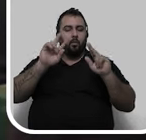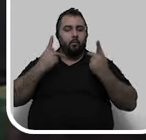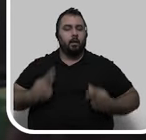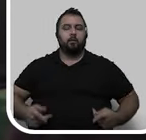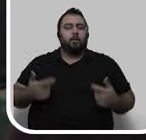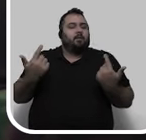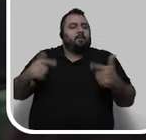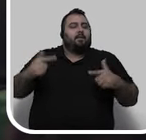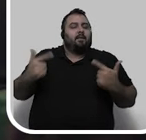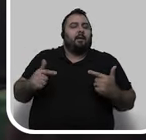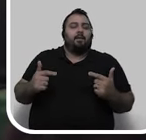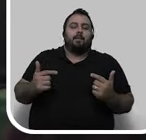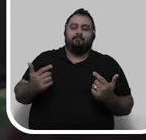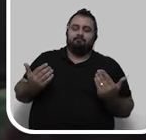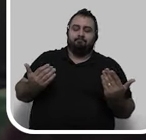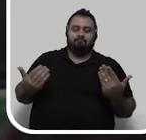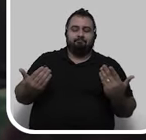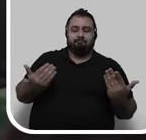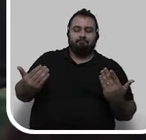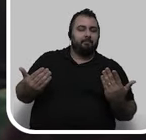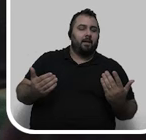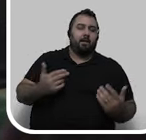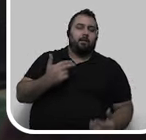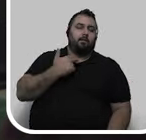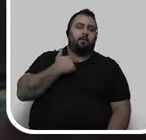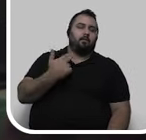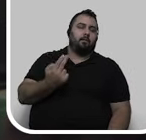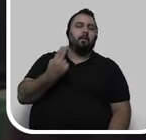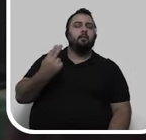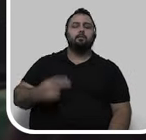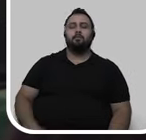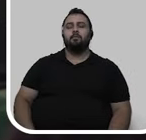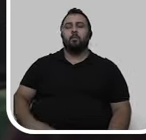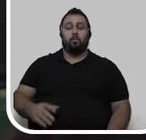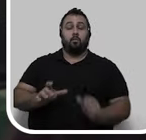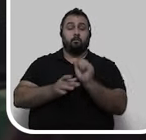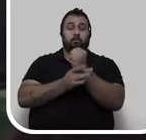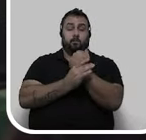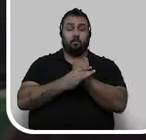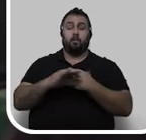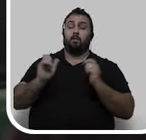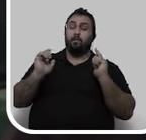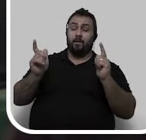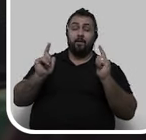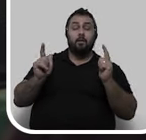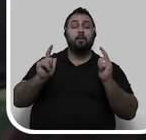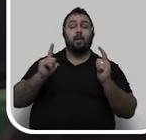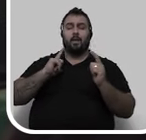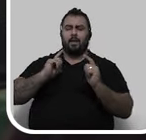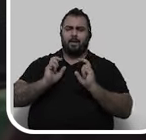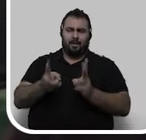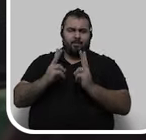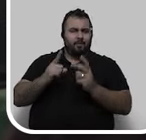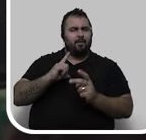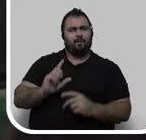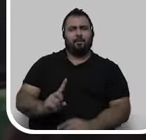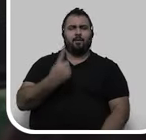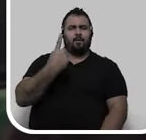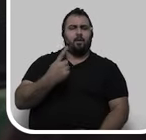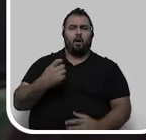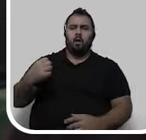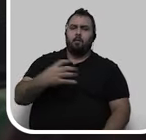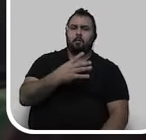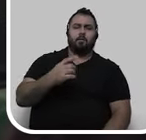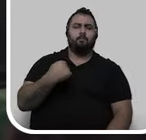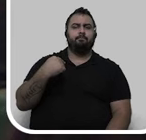Então acho que vai continuar muito, tem muita oportunidade, sabe? Segurança é muito divertido, todo dia a gente tem alguma coisa nova para fazer, acho que as meninas corroboram